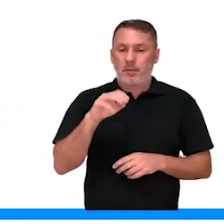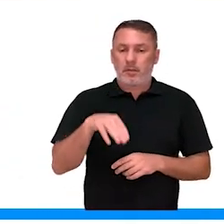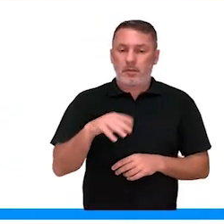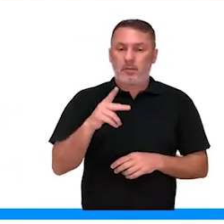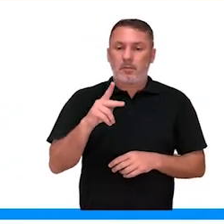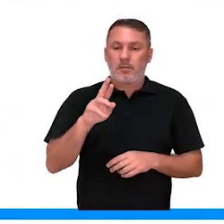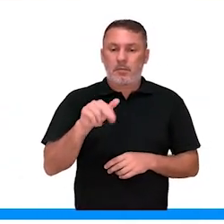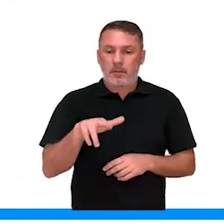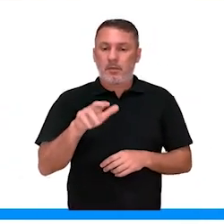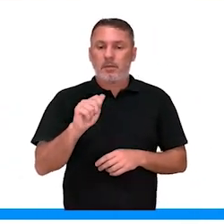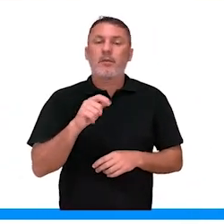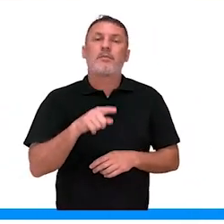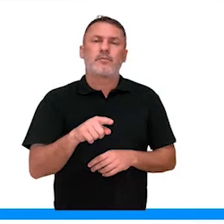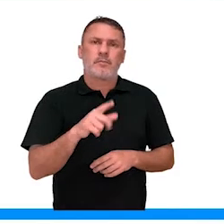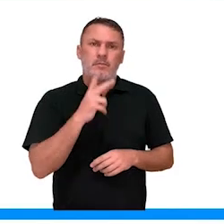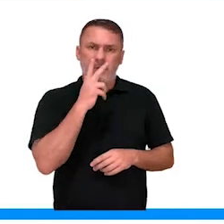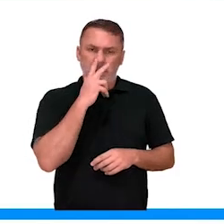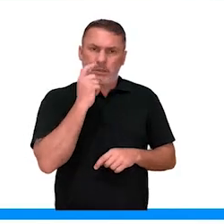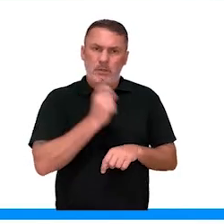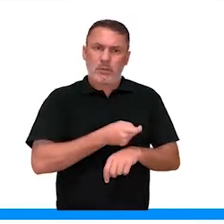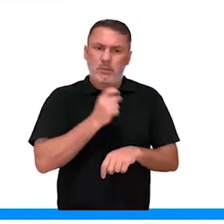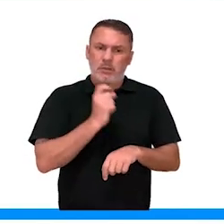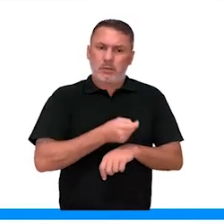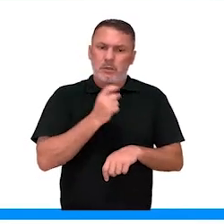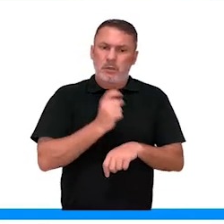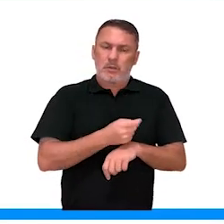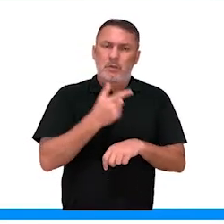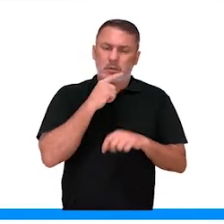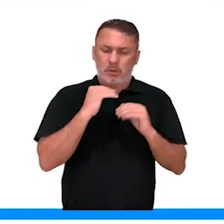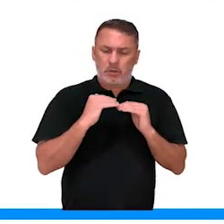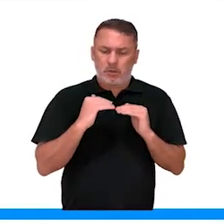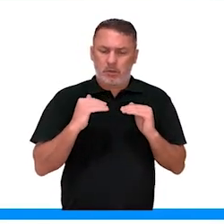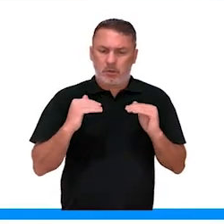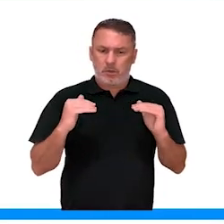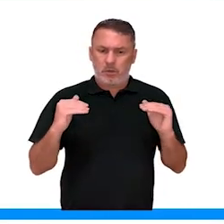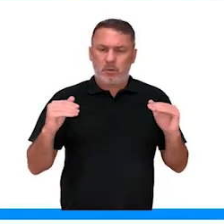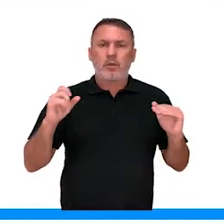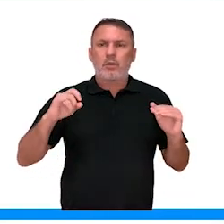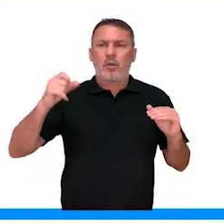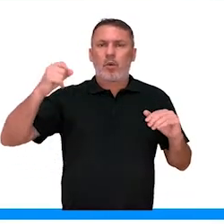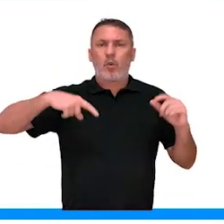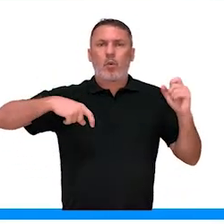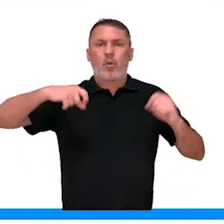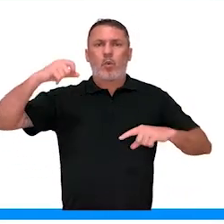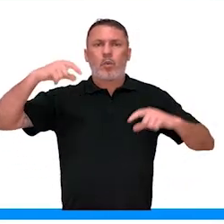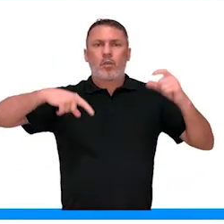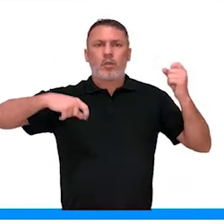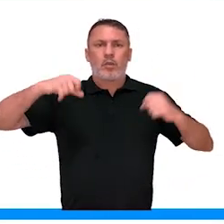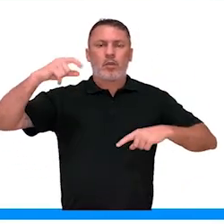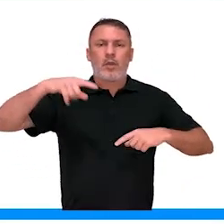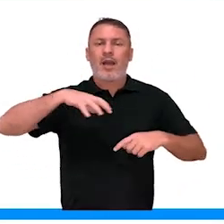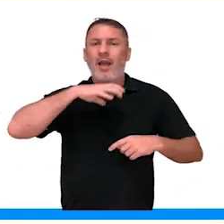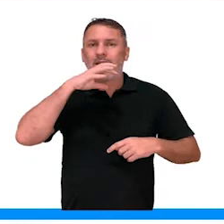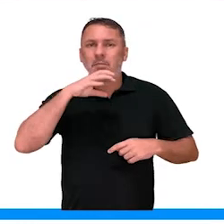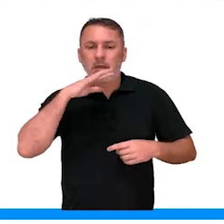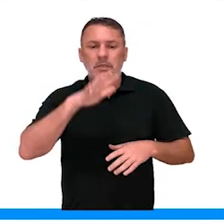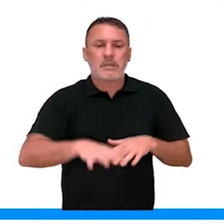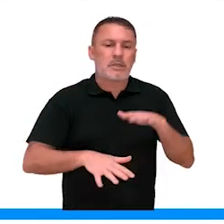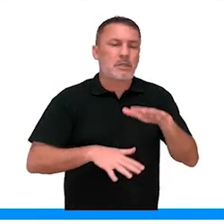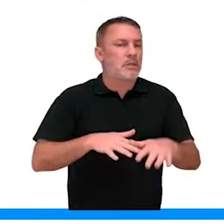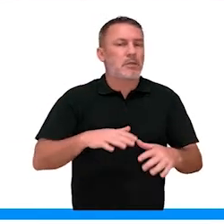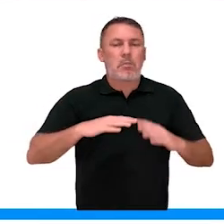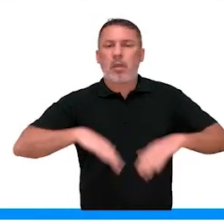essa membrana ela é forte o suficiente para conseguir sustentar gotas e determinados